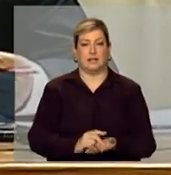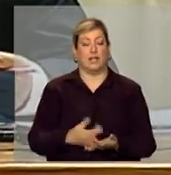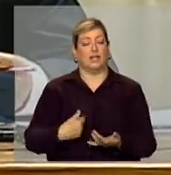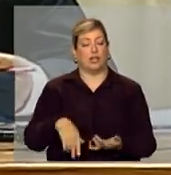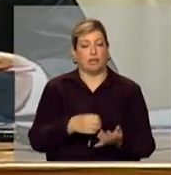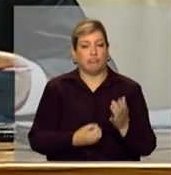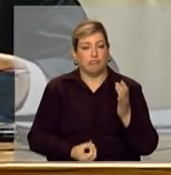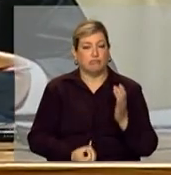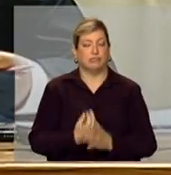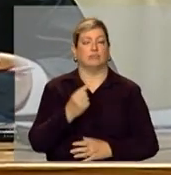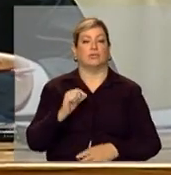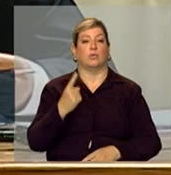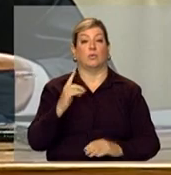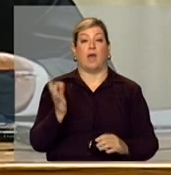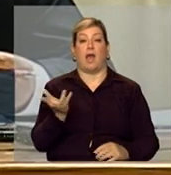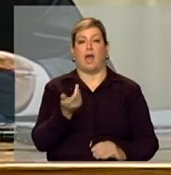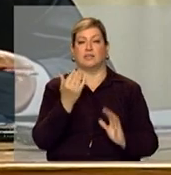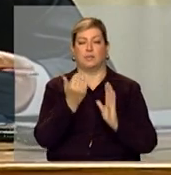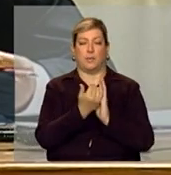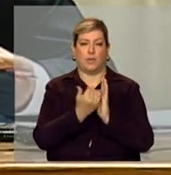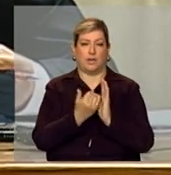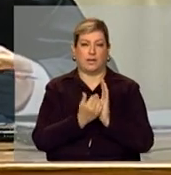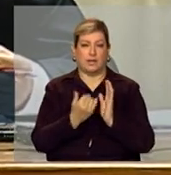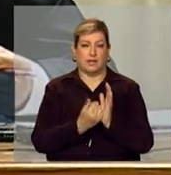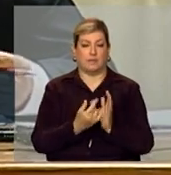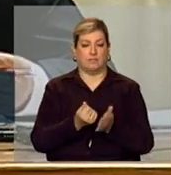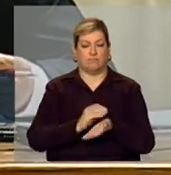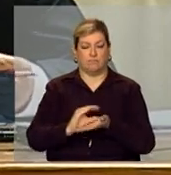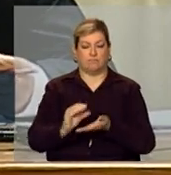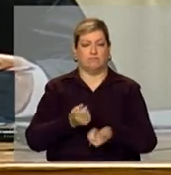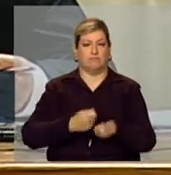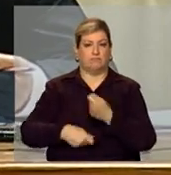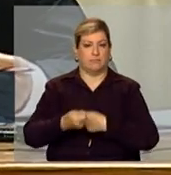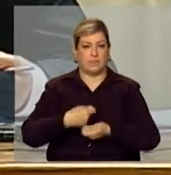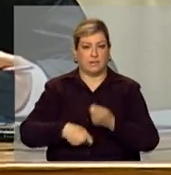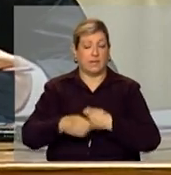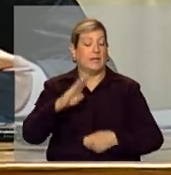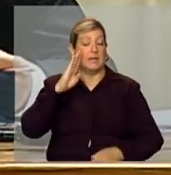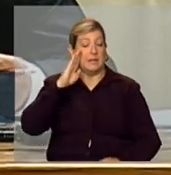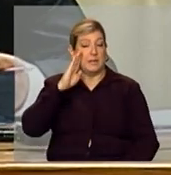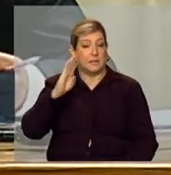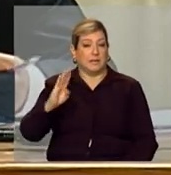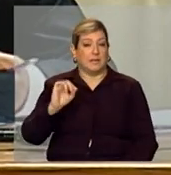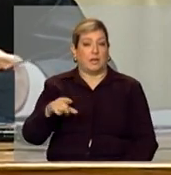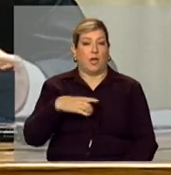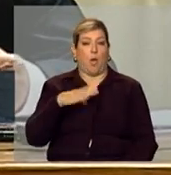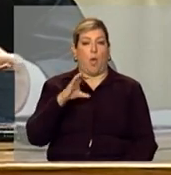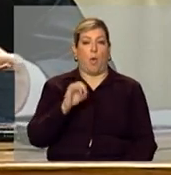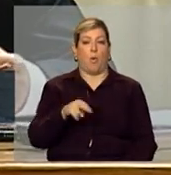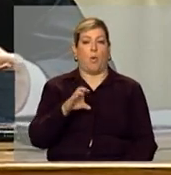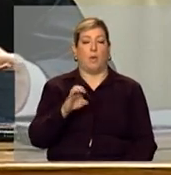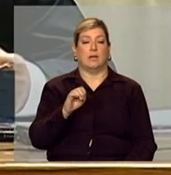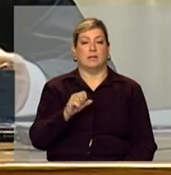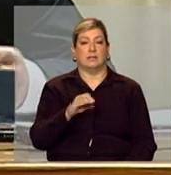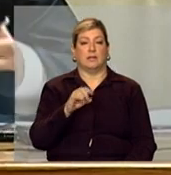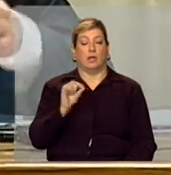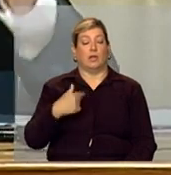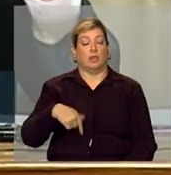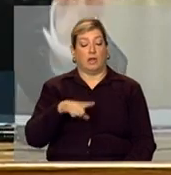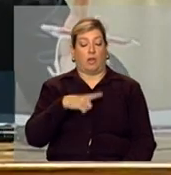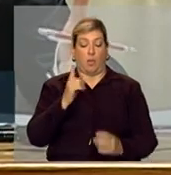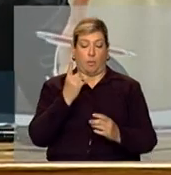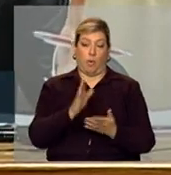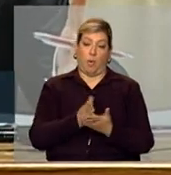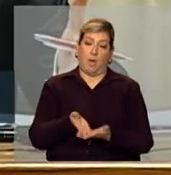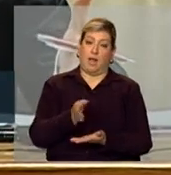lançamos um grande programa de investimentos principalmente de concessões então nós estamos por um lado